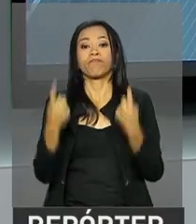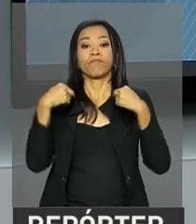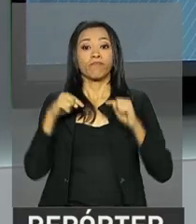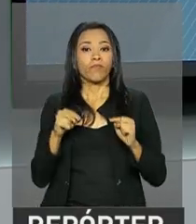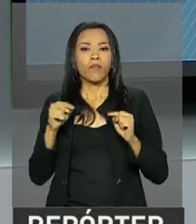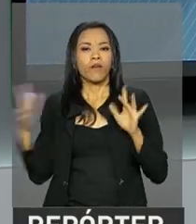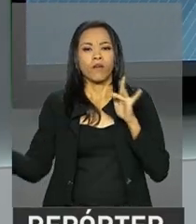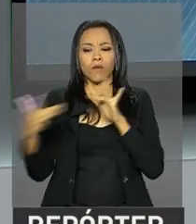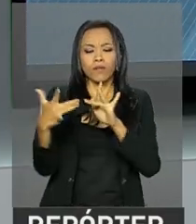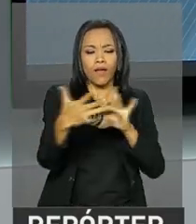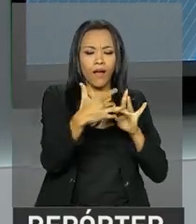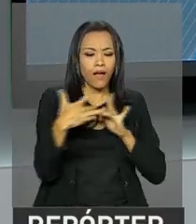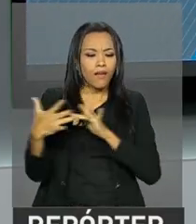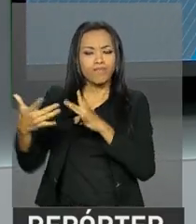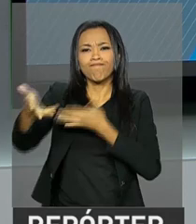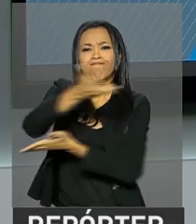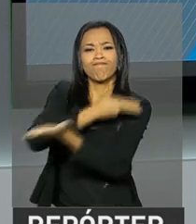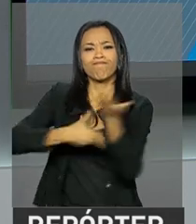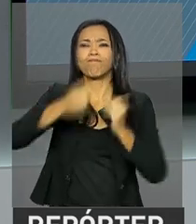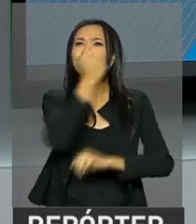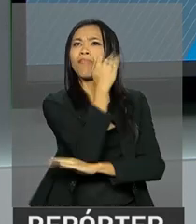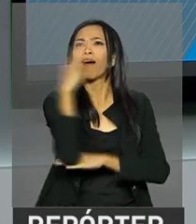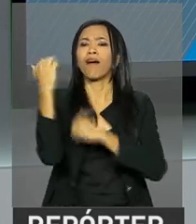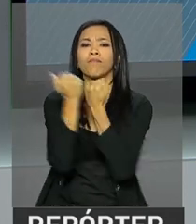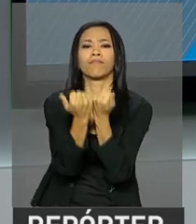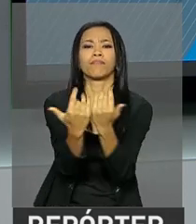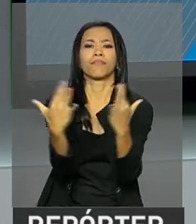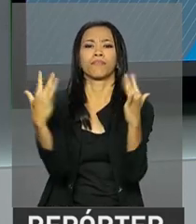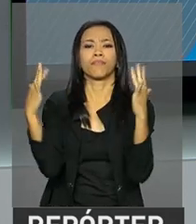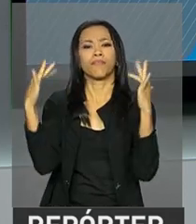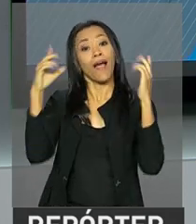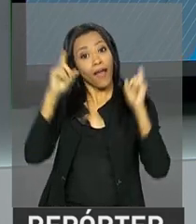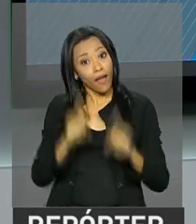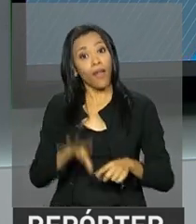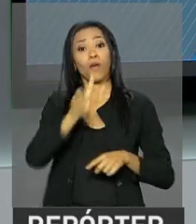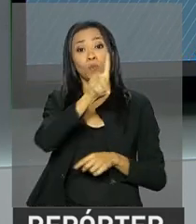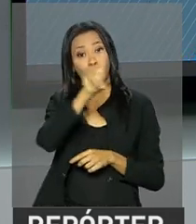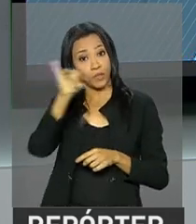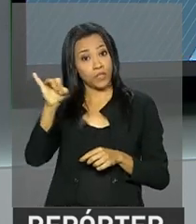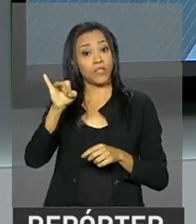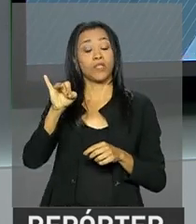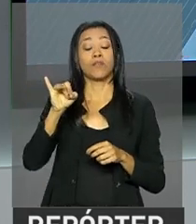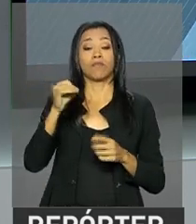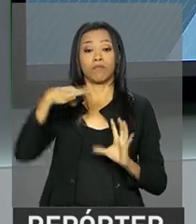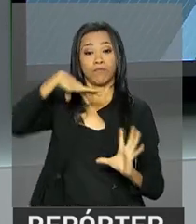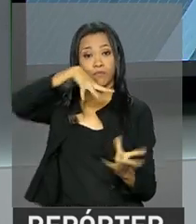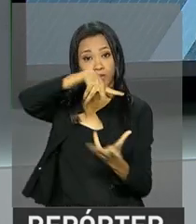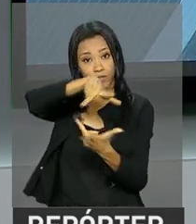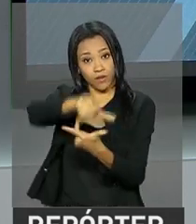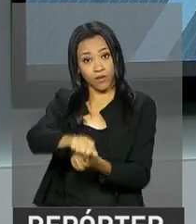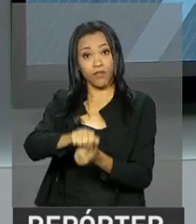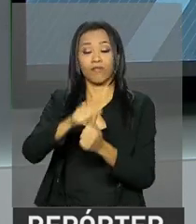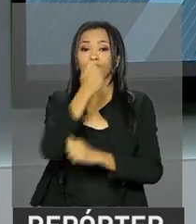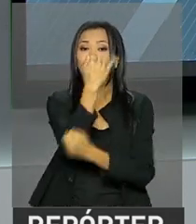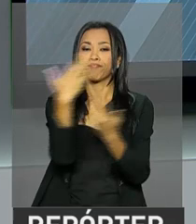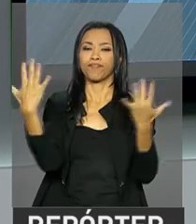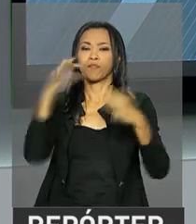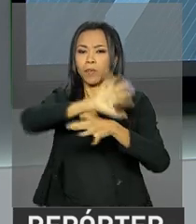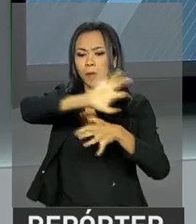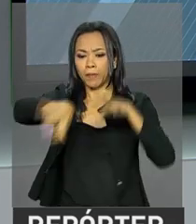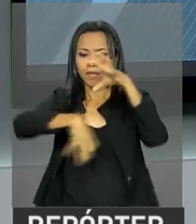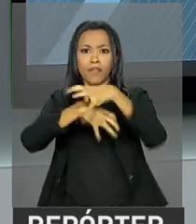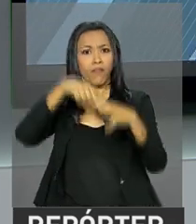conectar as pessoas à natureza. Esse foi o tema do Dia Mundial do Meio Ambiente, comemorado esta